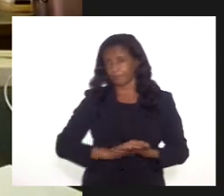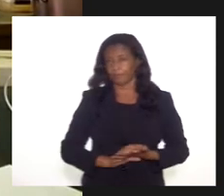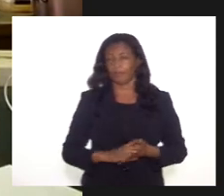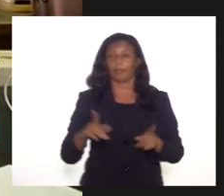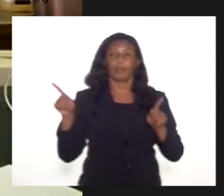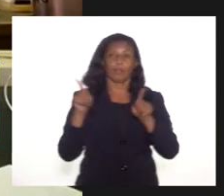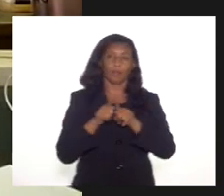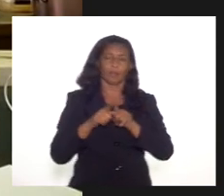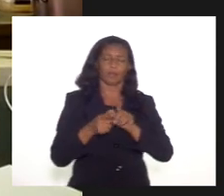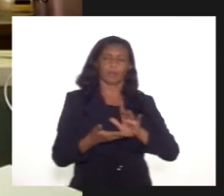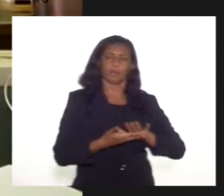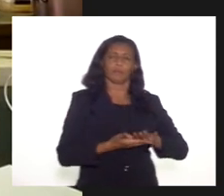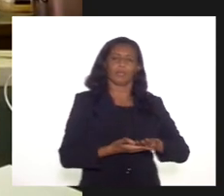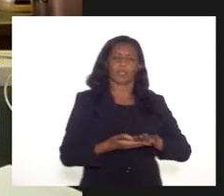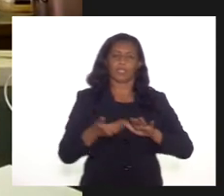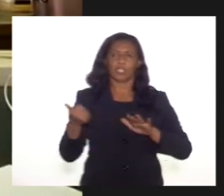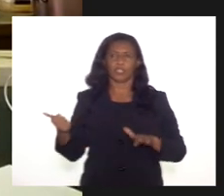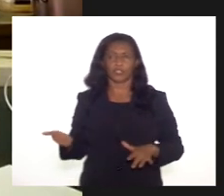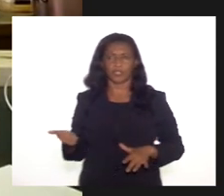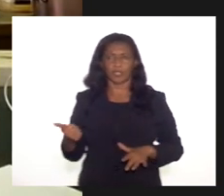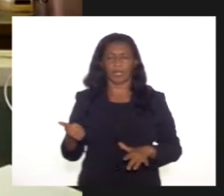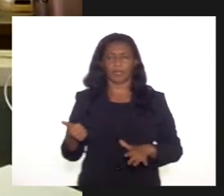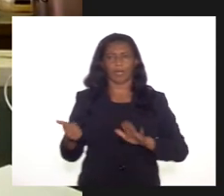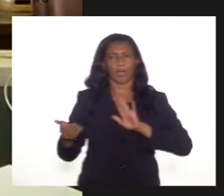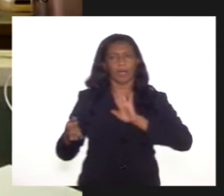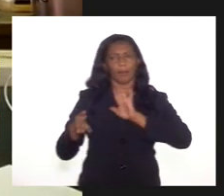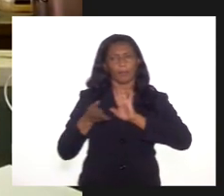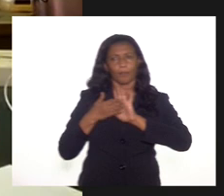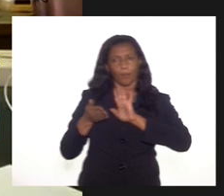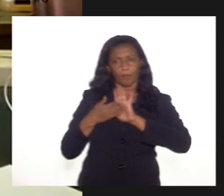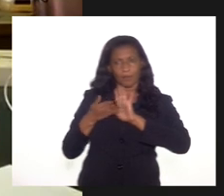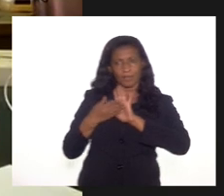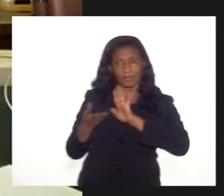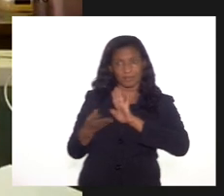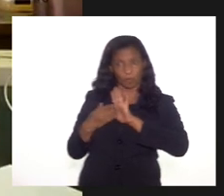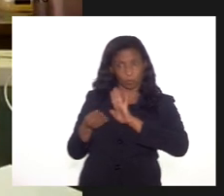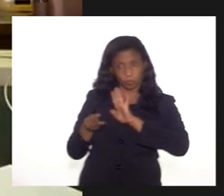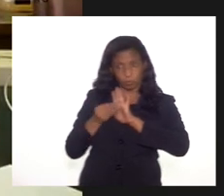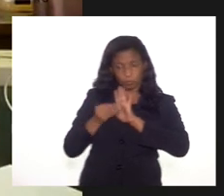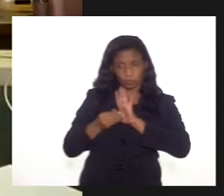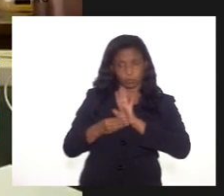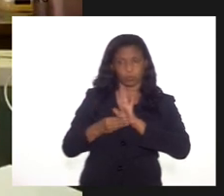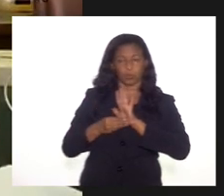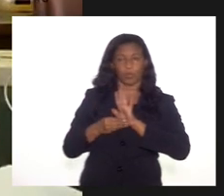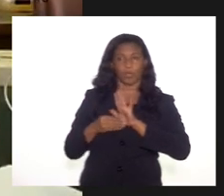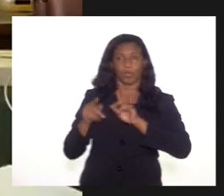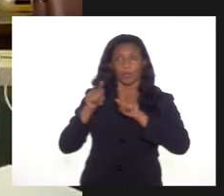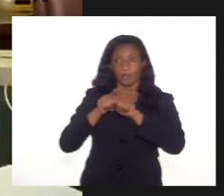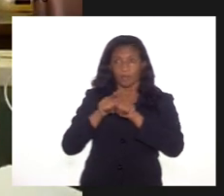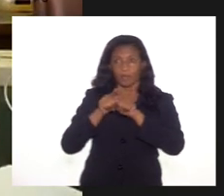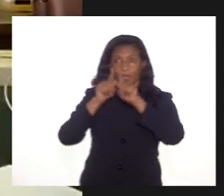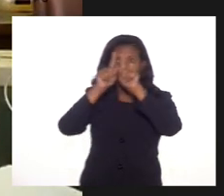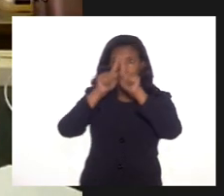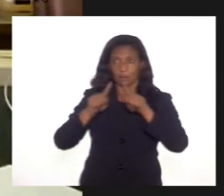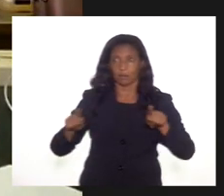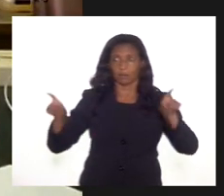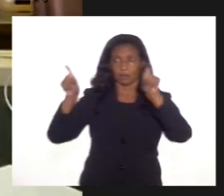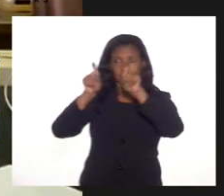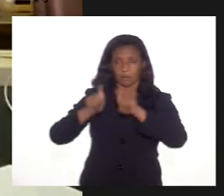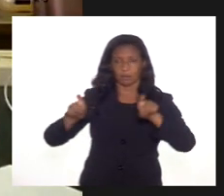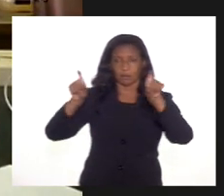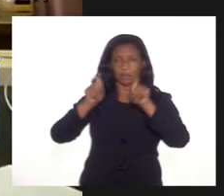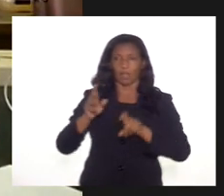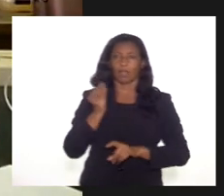retirada do dispositivo que obriga a publicação inclusive via portal de transparência de